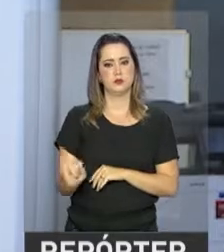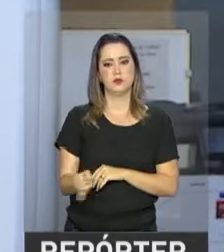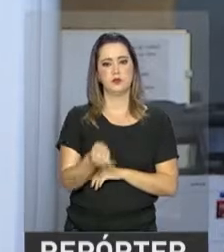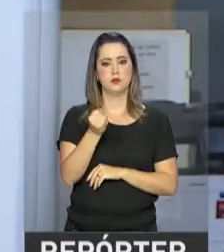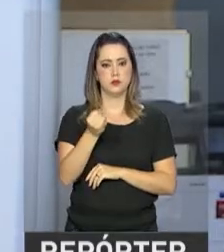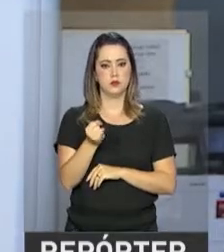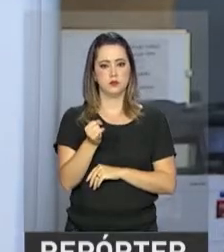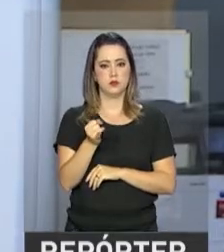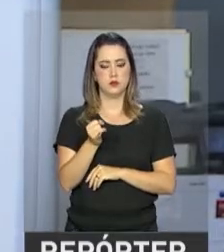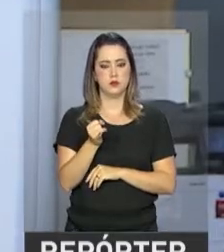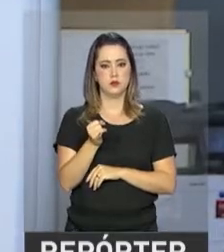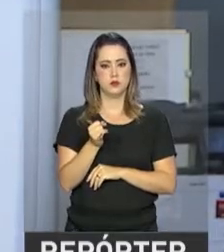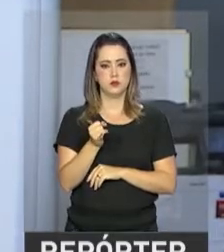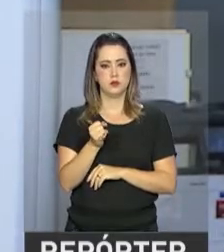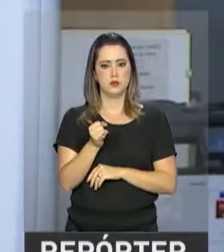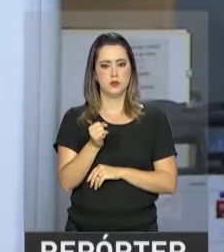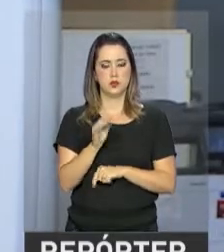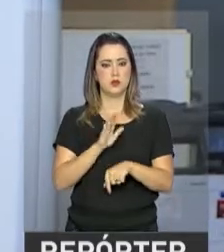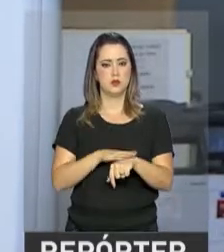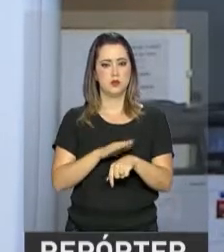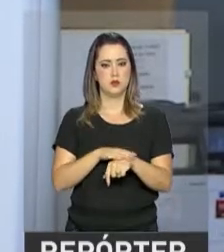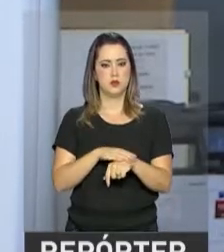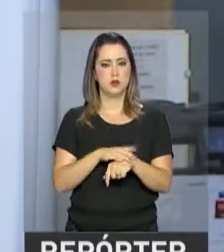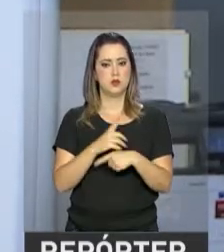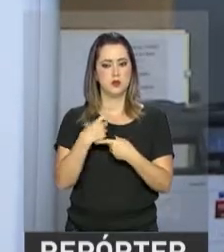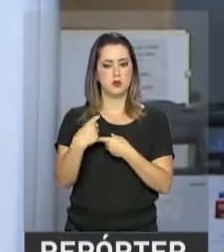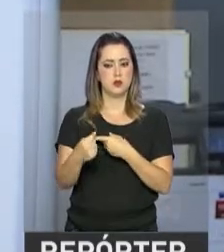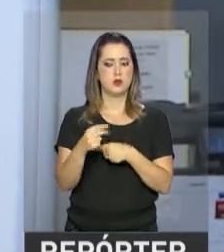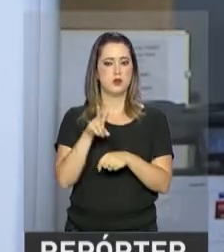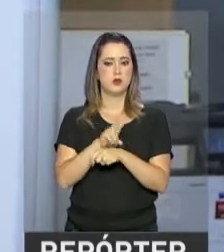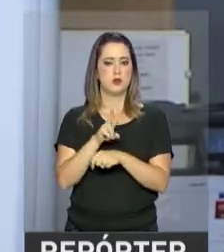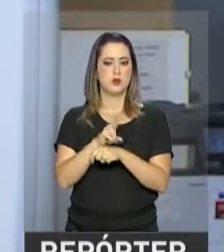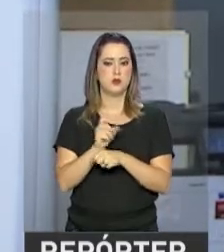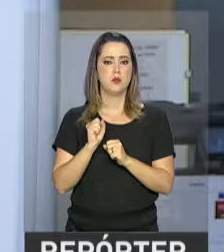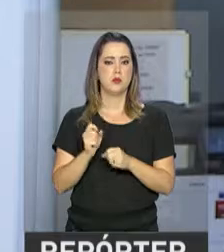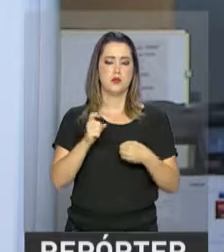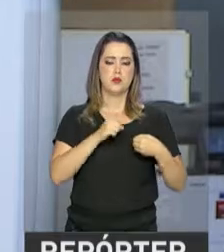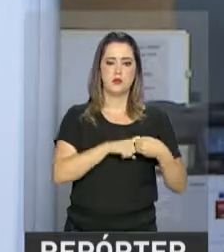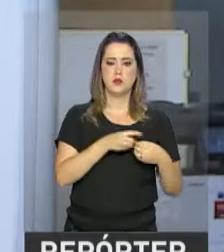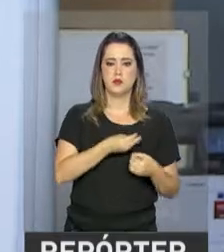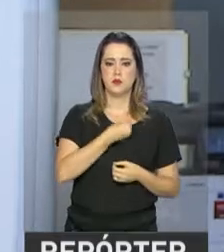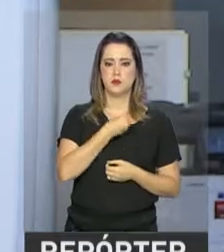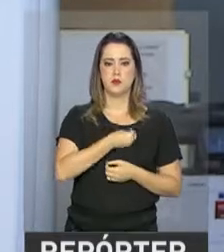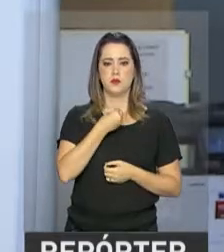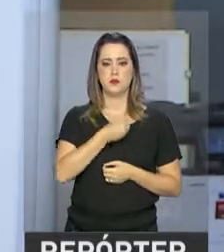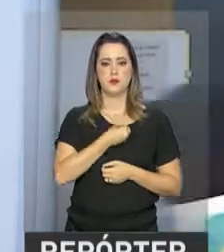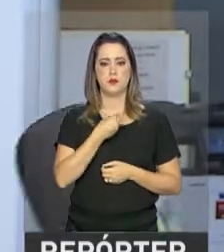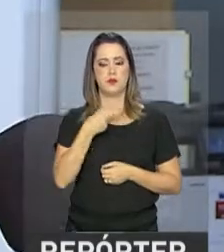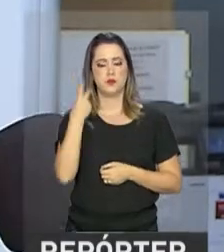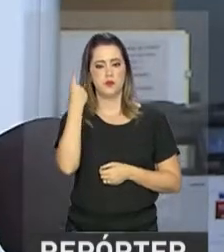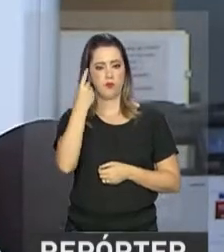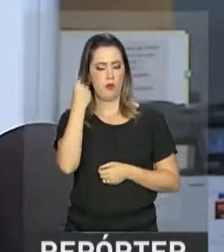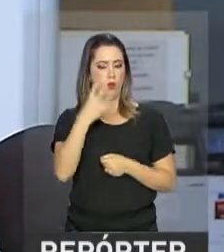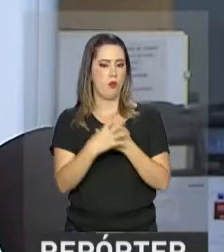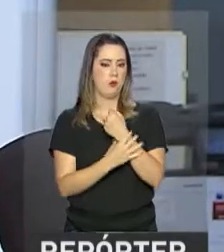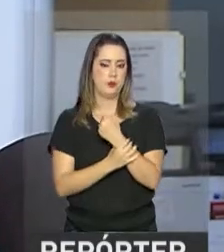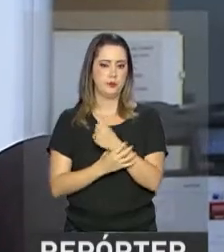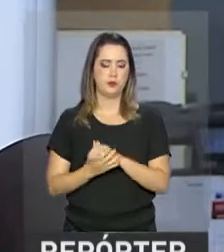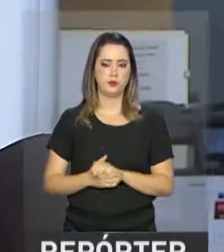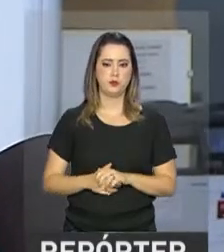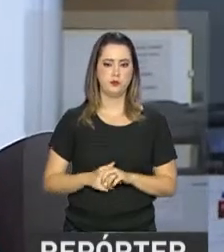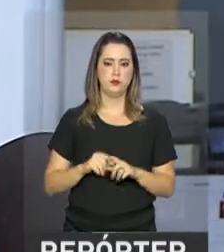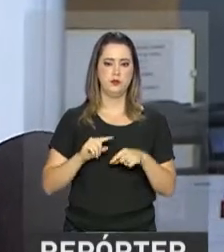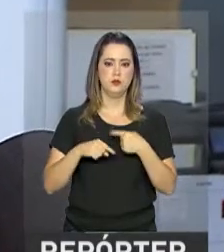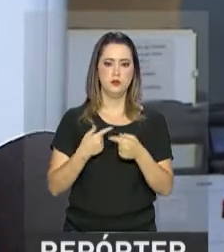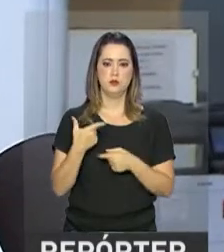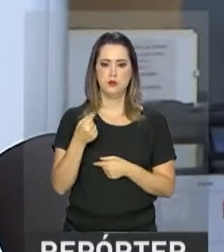numa para quando tiver o momento de sair da proteção possa retomar sua vida é com segurança bom após quase 20 anos